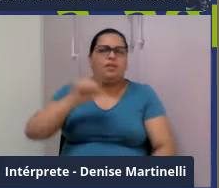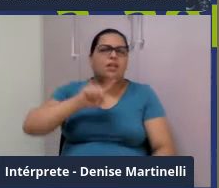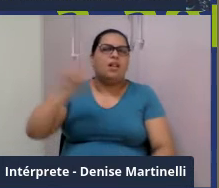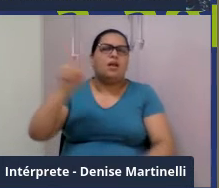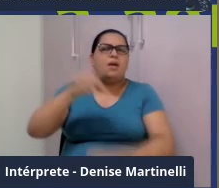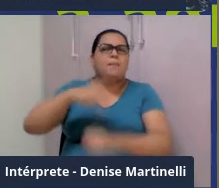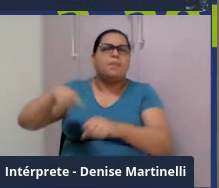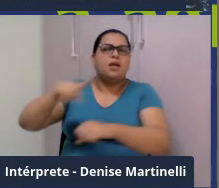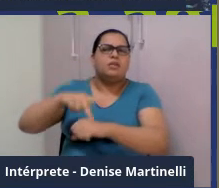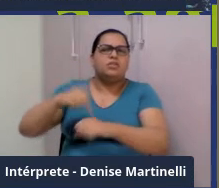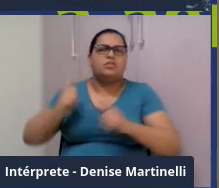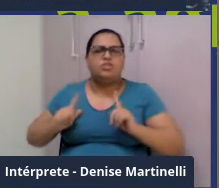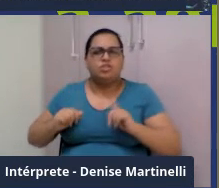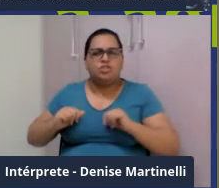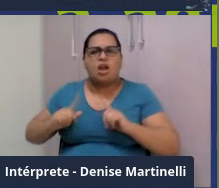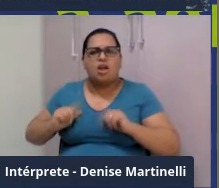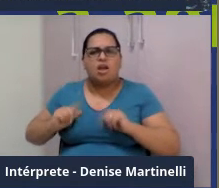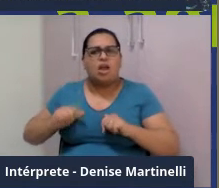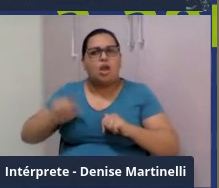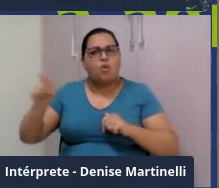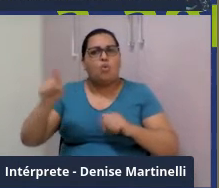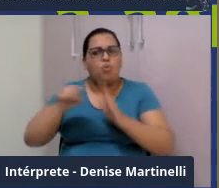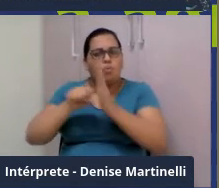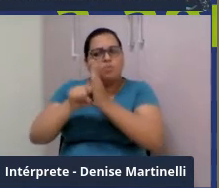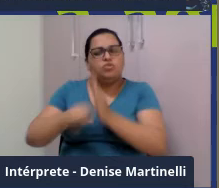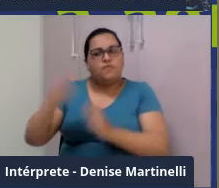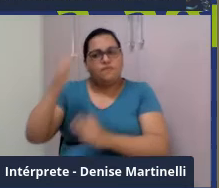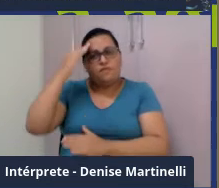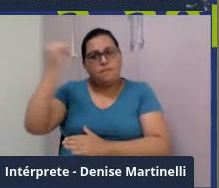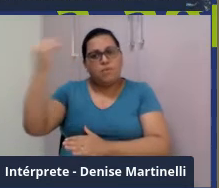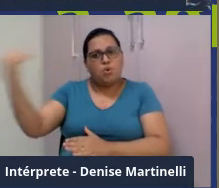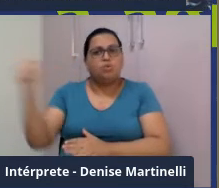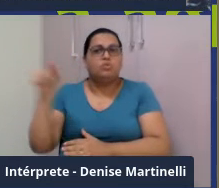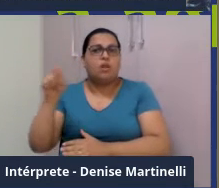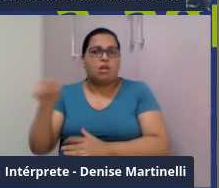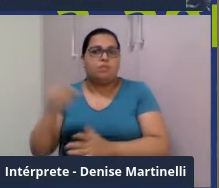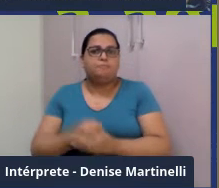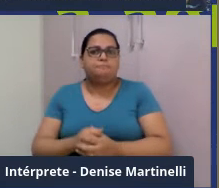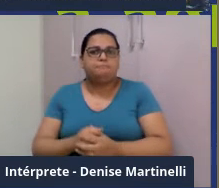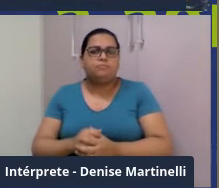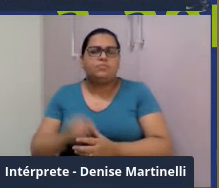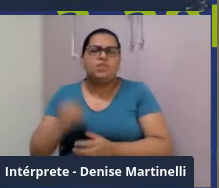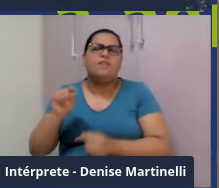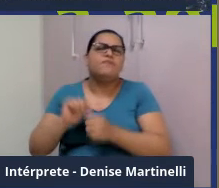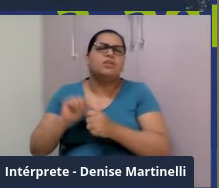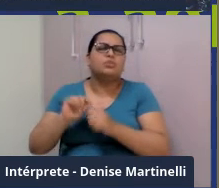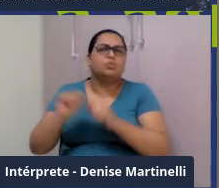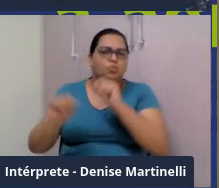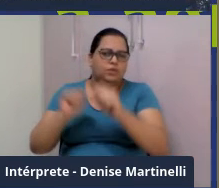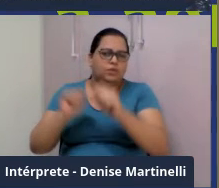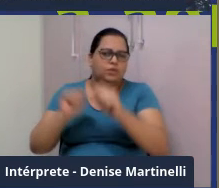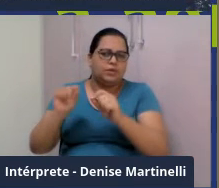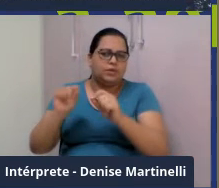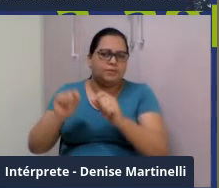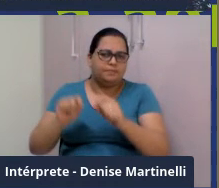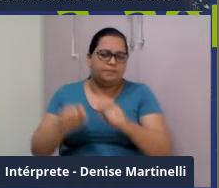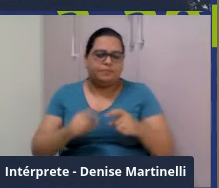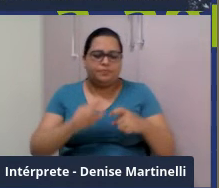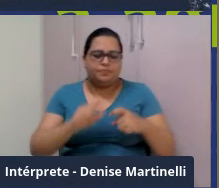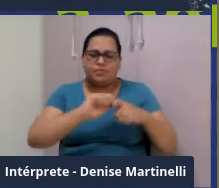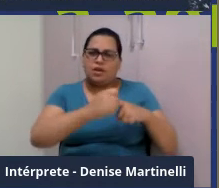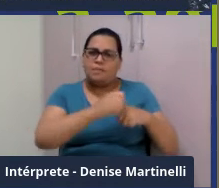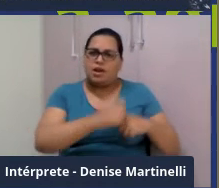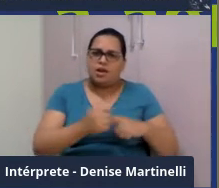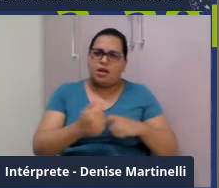que ele fez? O macho do camarão de água doce, não só do camarão de água doce, mas da maioria dos